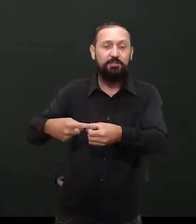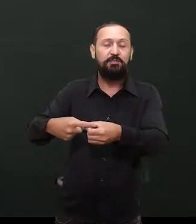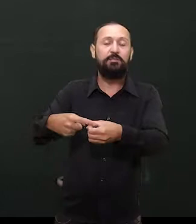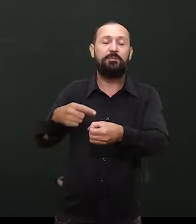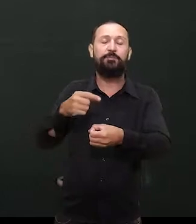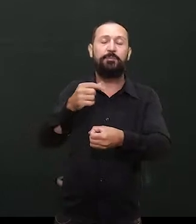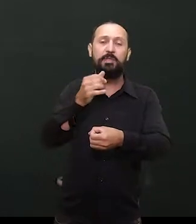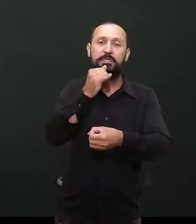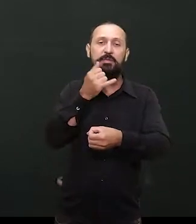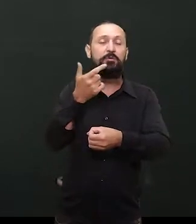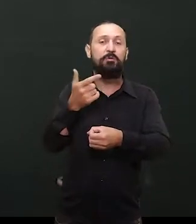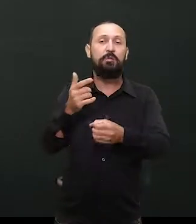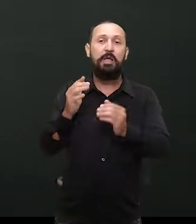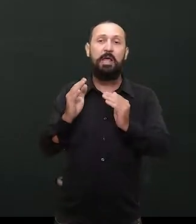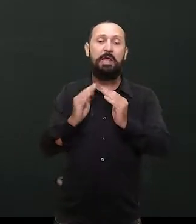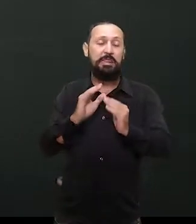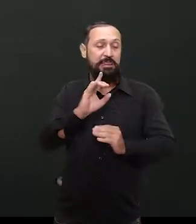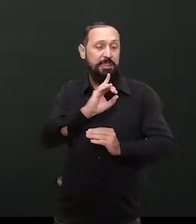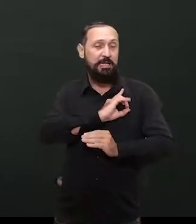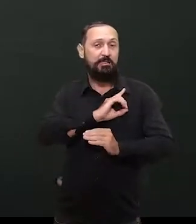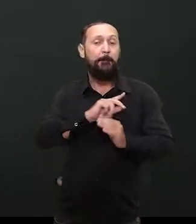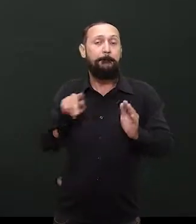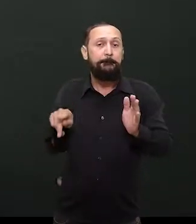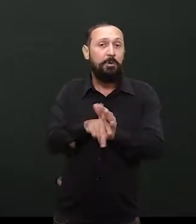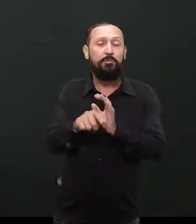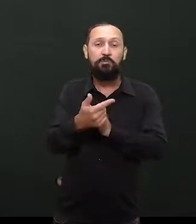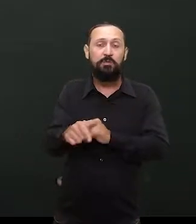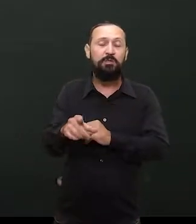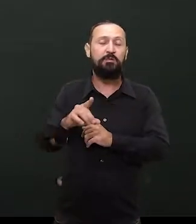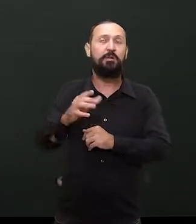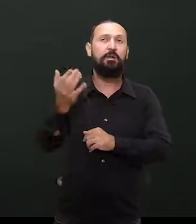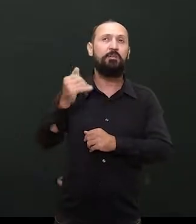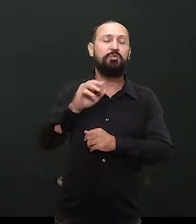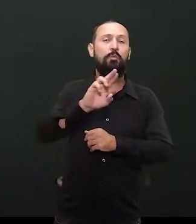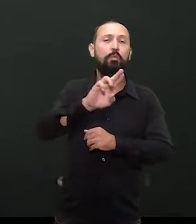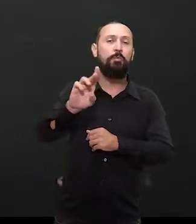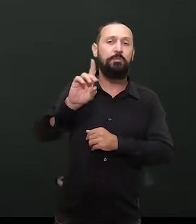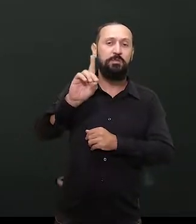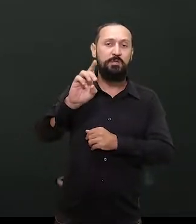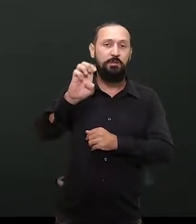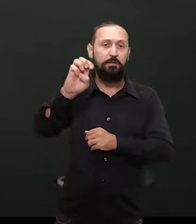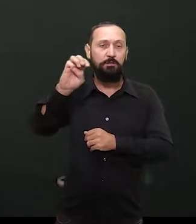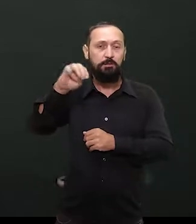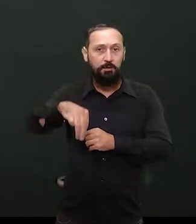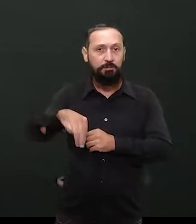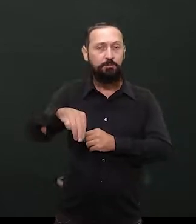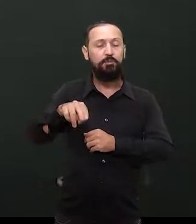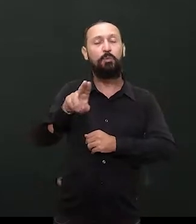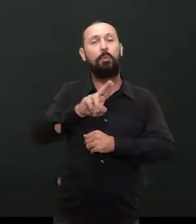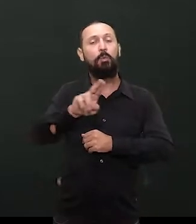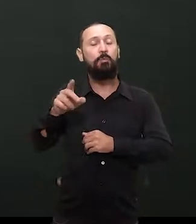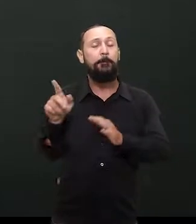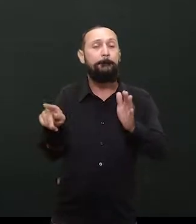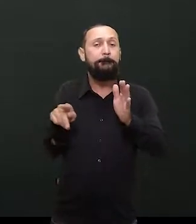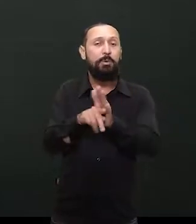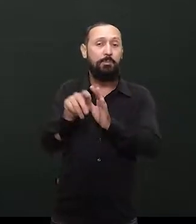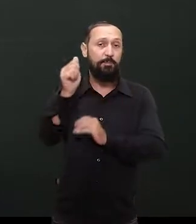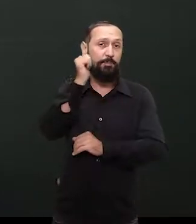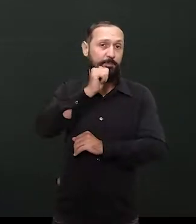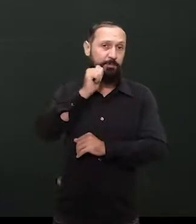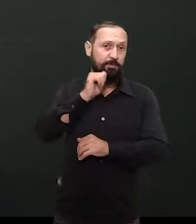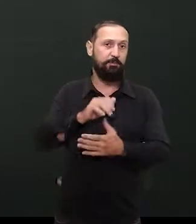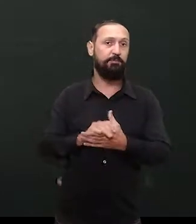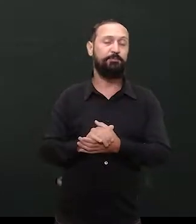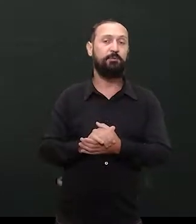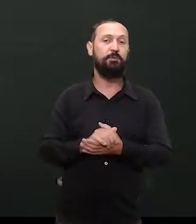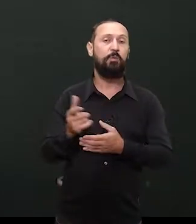temos delegacias né no interior são chamadas de Dan onde não temos delegacias de Atendimento à Mulher o